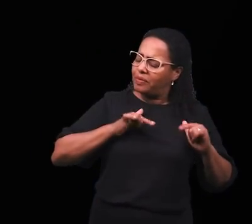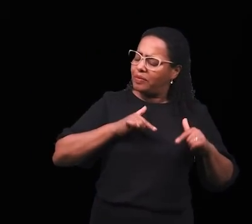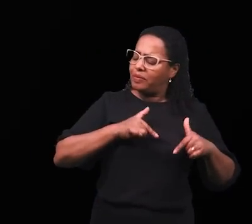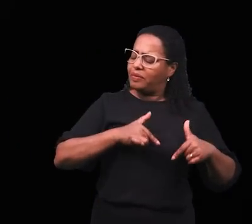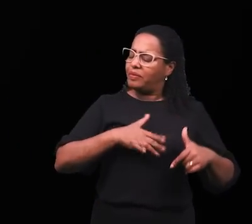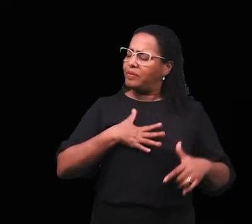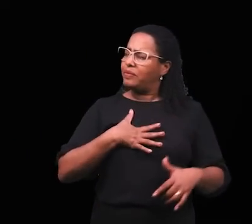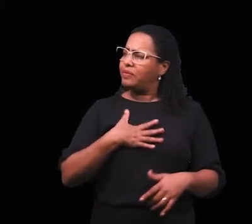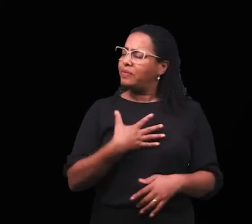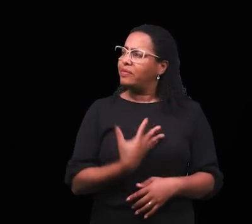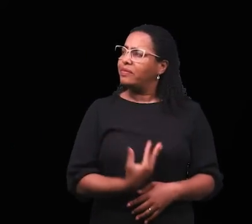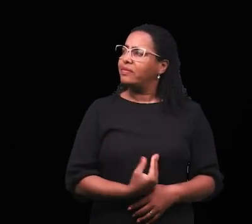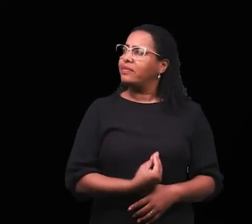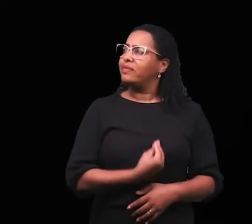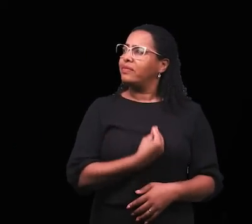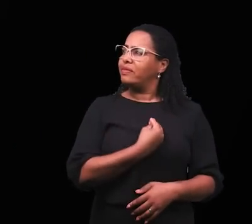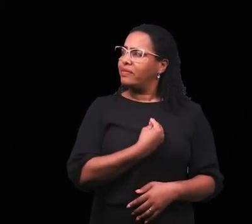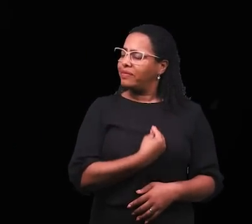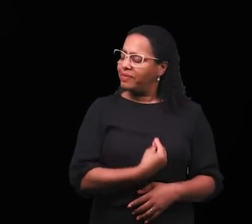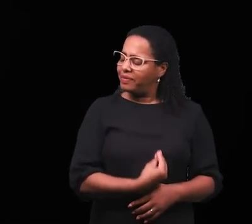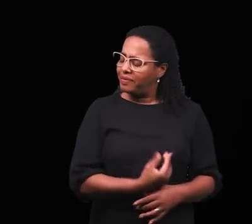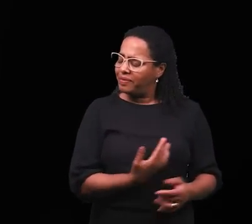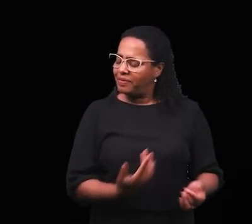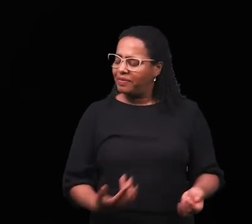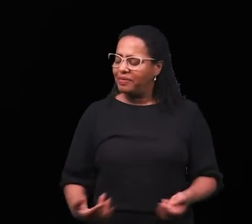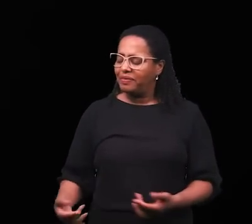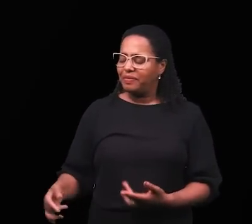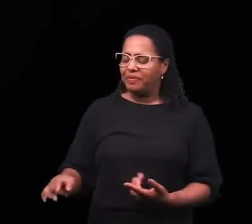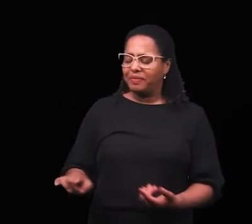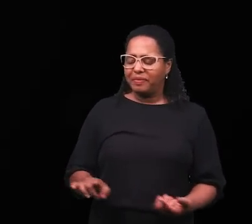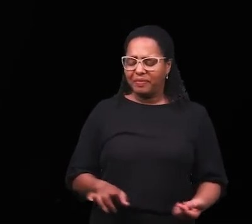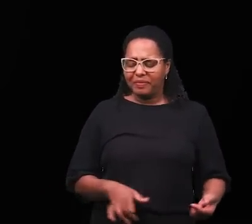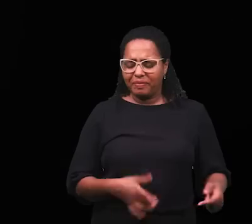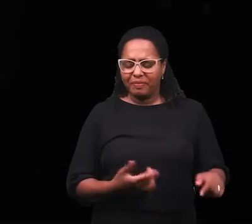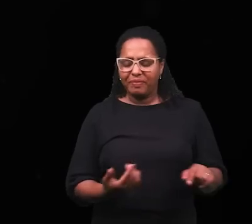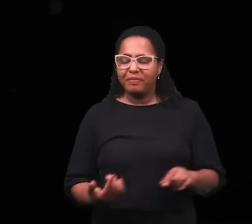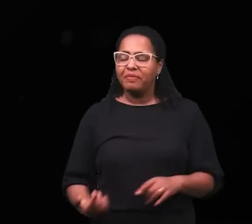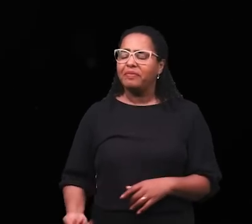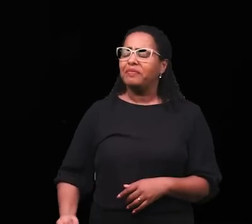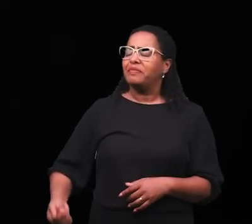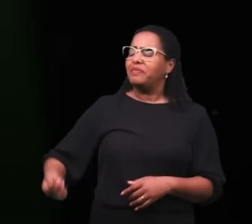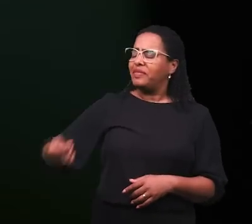Derrama do teu sangue sobre mim, ó